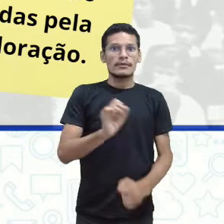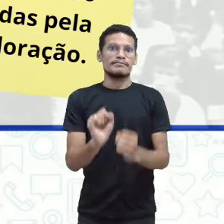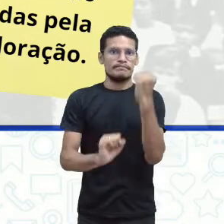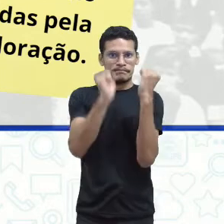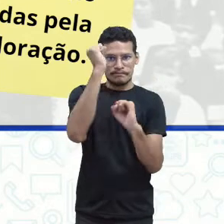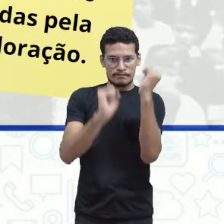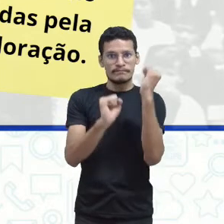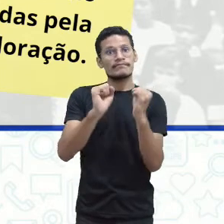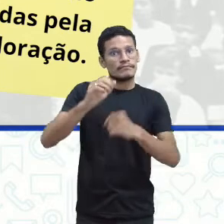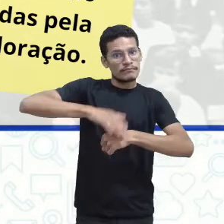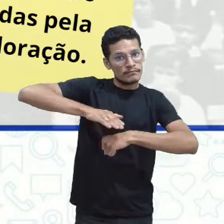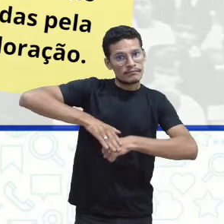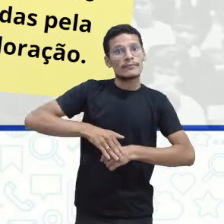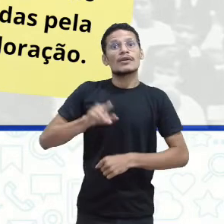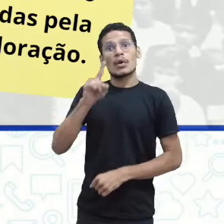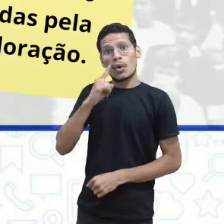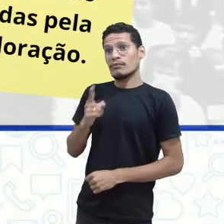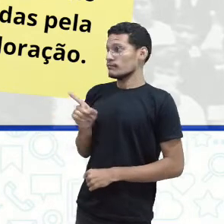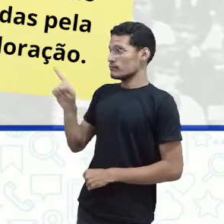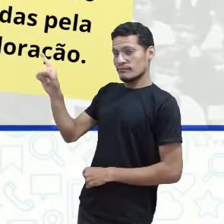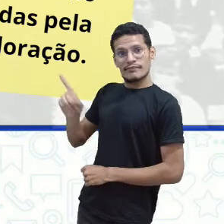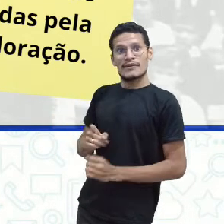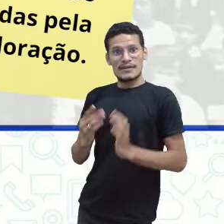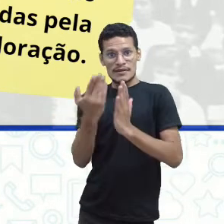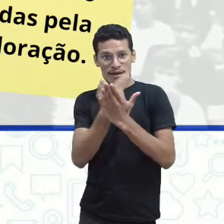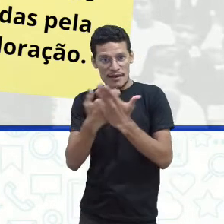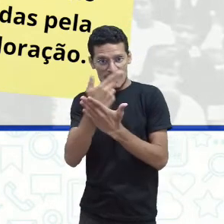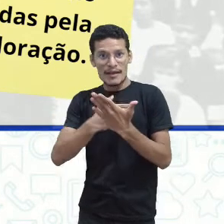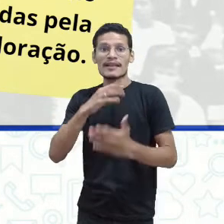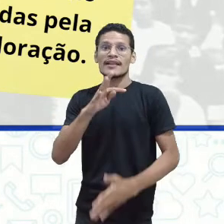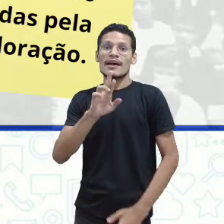industrial, nessa obra maravilhosa aí da Tarsila,